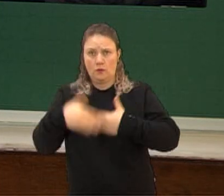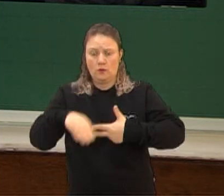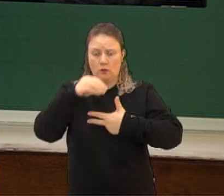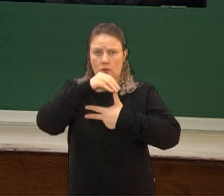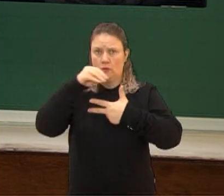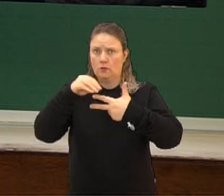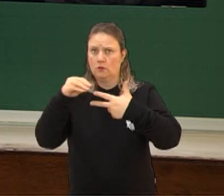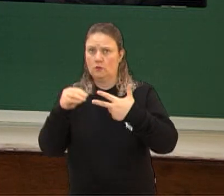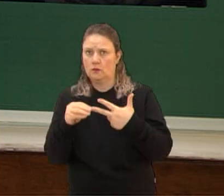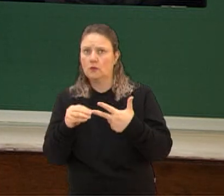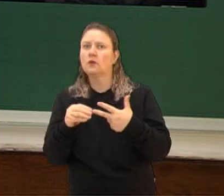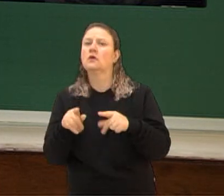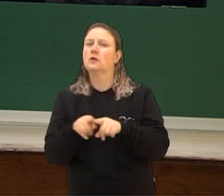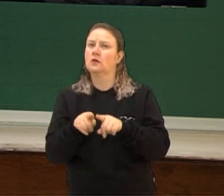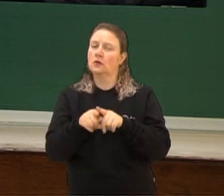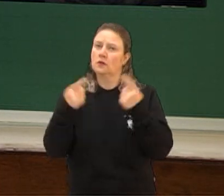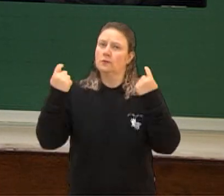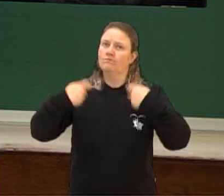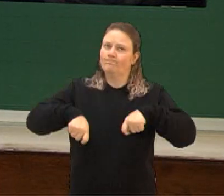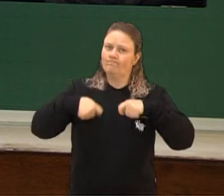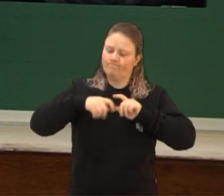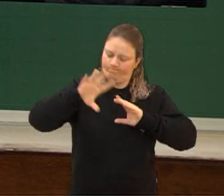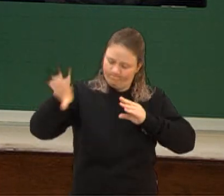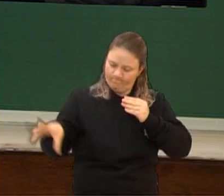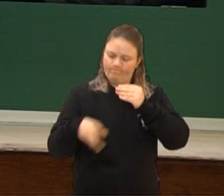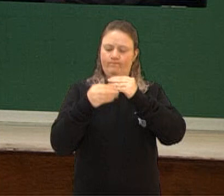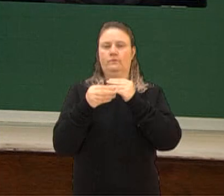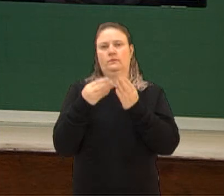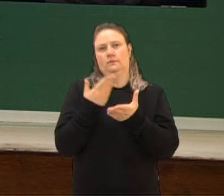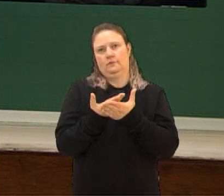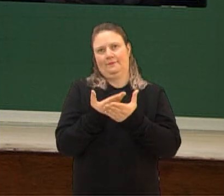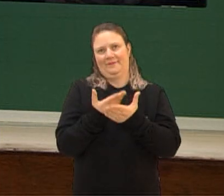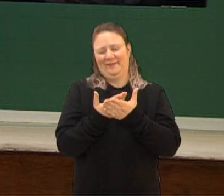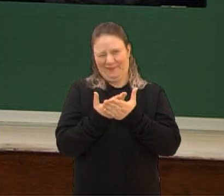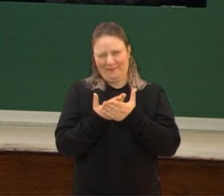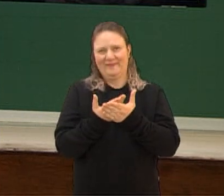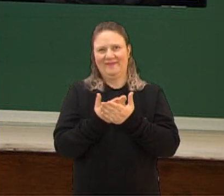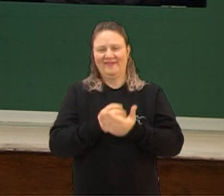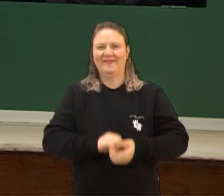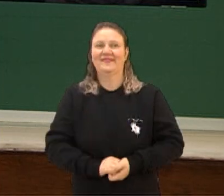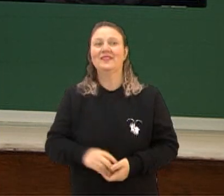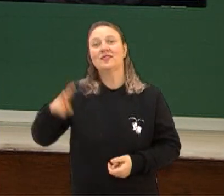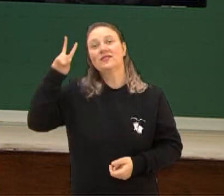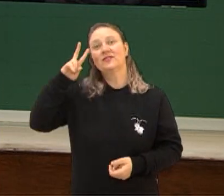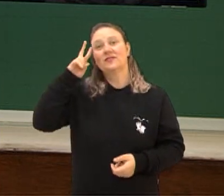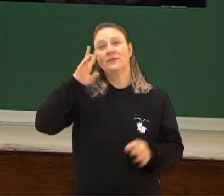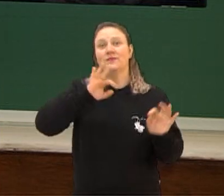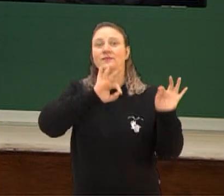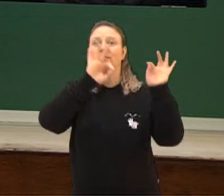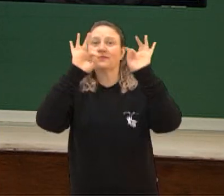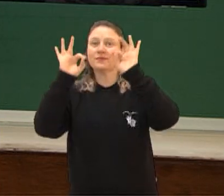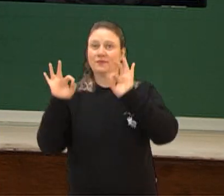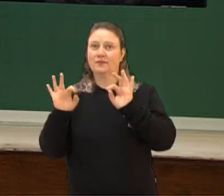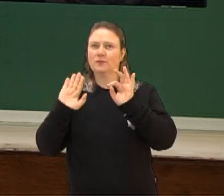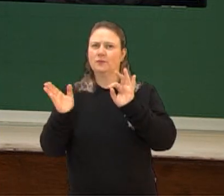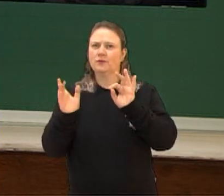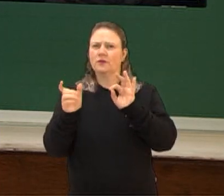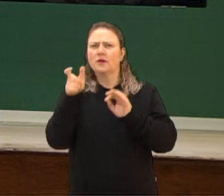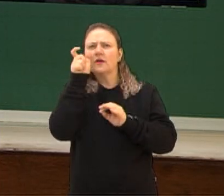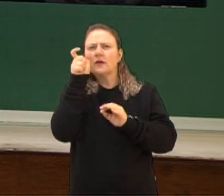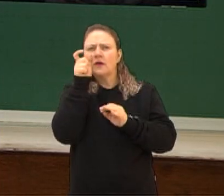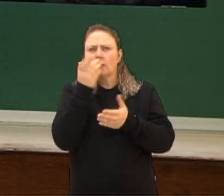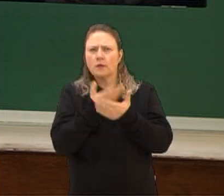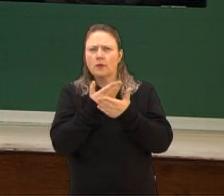pouco para você, mas você precisa complementar esse estudo. Lembrando aqui que a gente colocou esse slide já nas duas últimas aulas, que são os